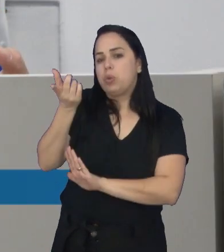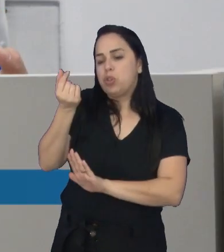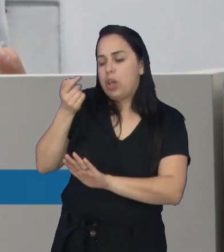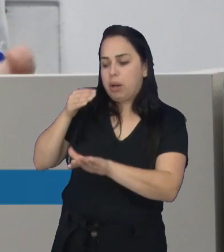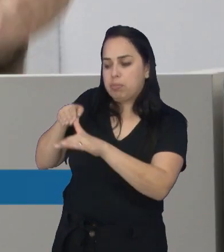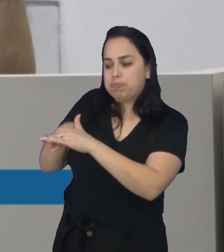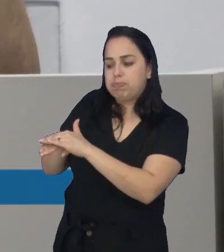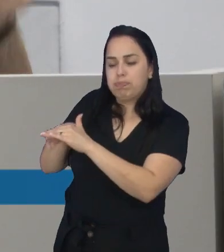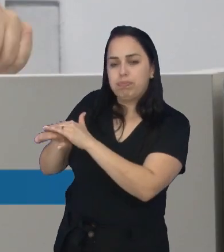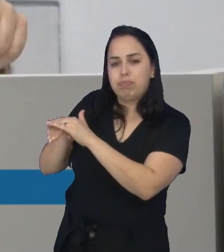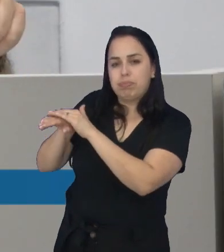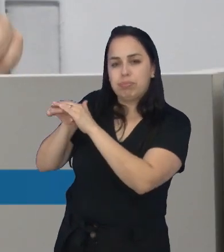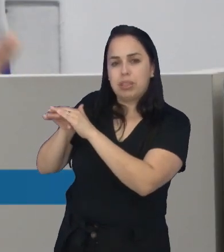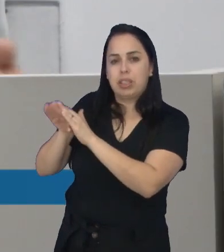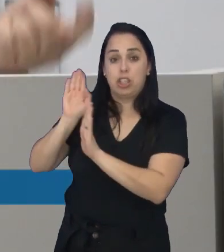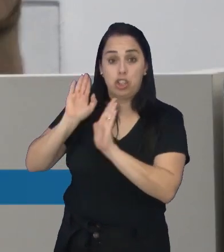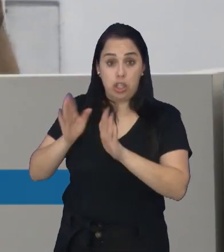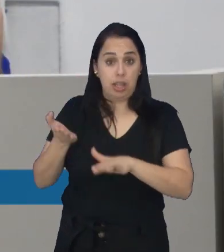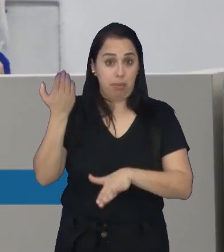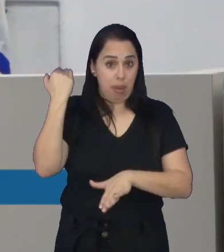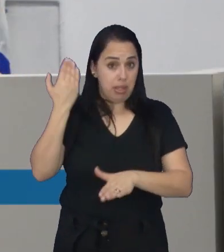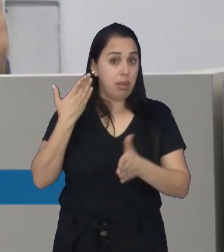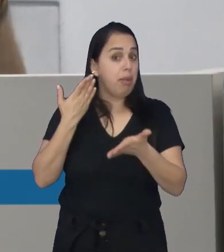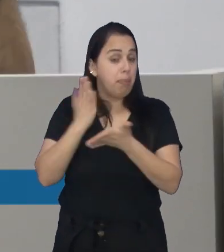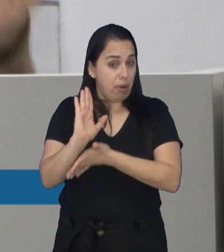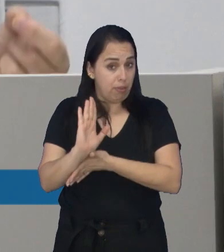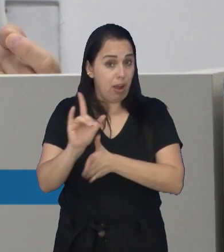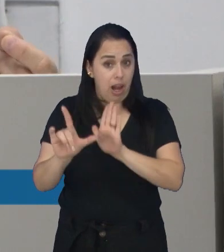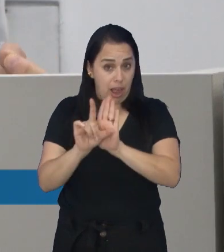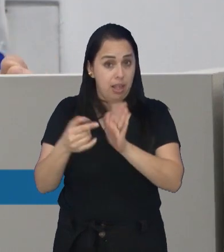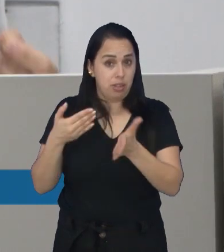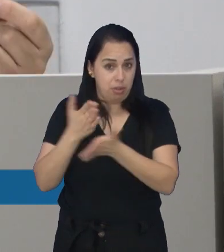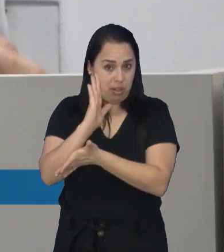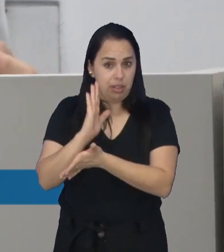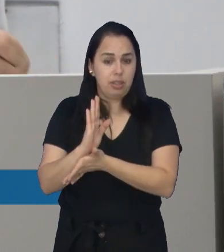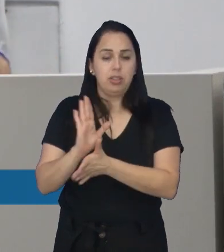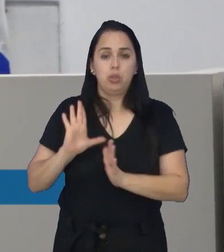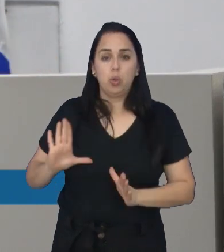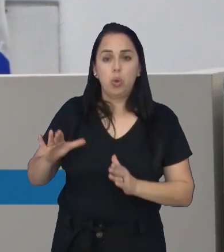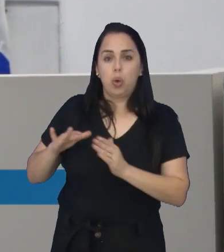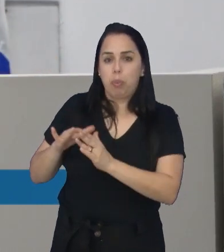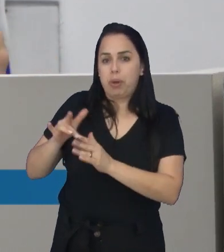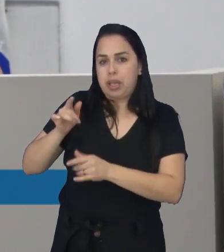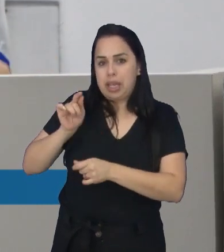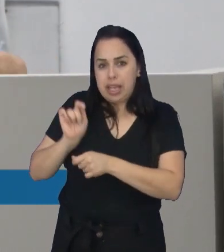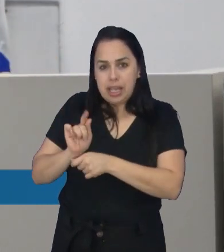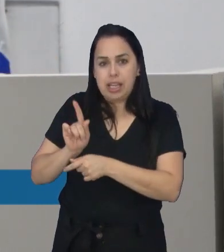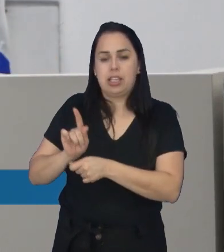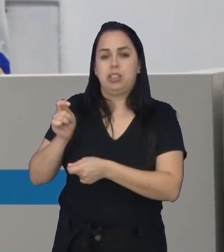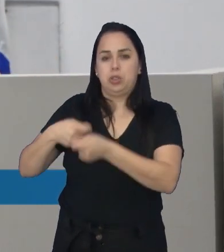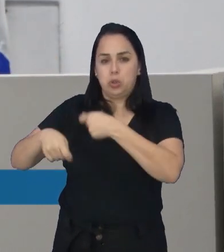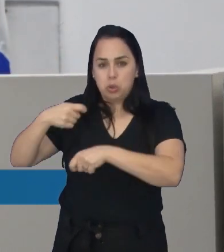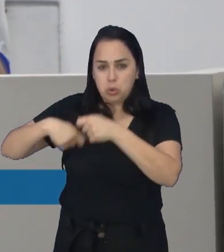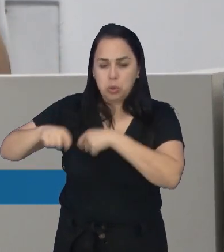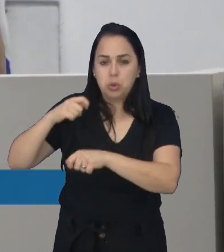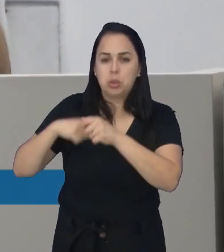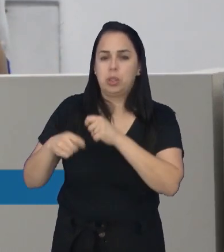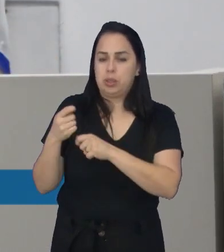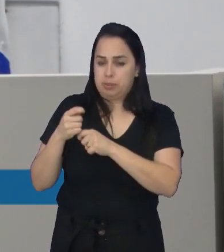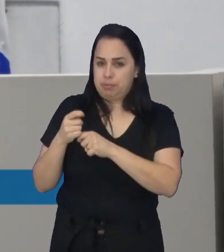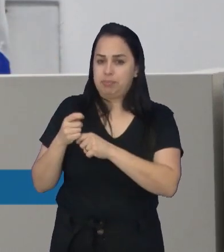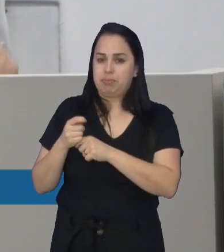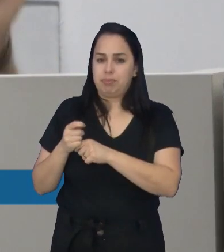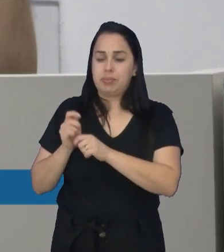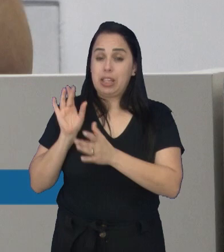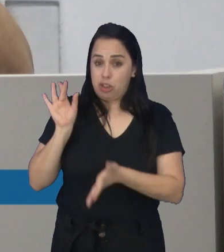elaborado uma lei do Fundo Municipal que foi aprovada aqui que colocou a existência de um grupo gestor de conselheiros que na